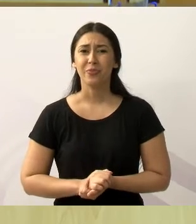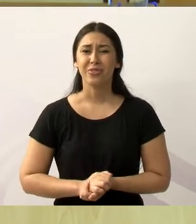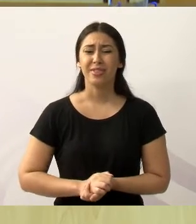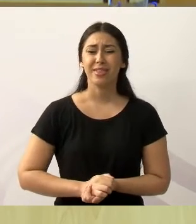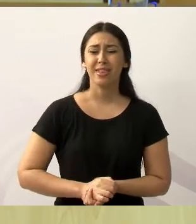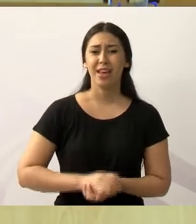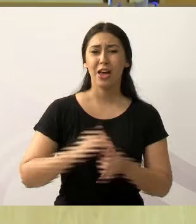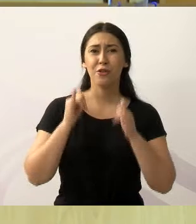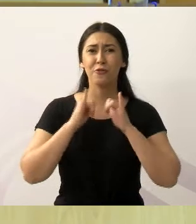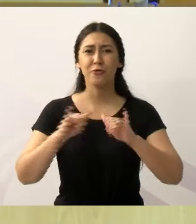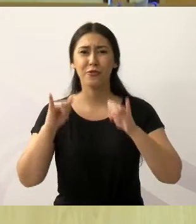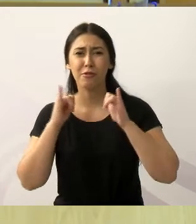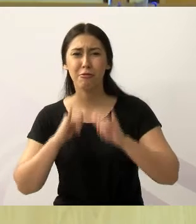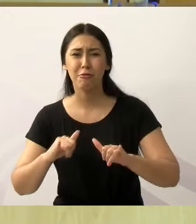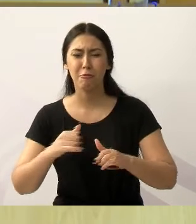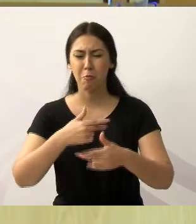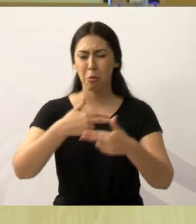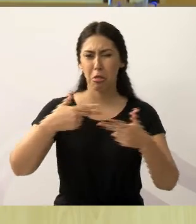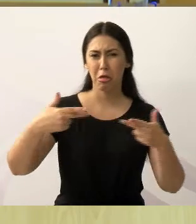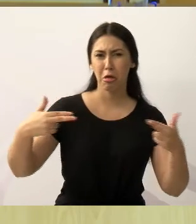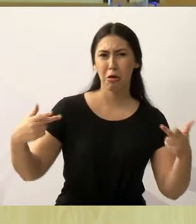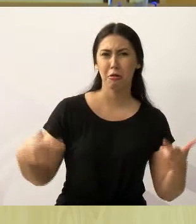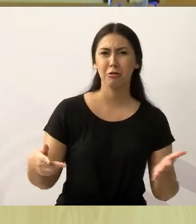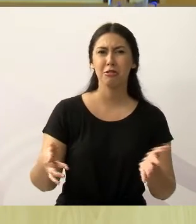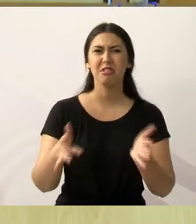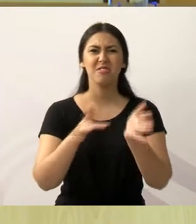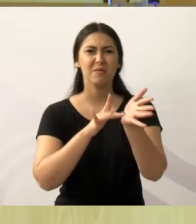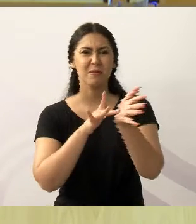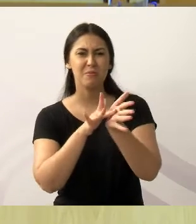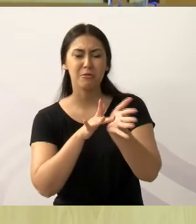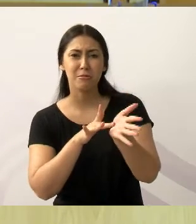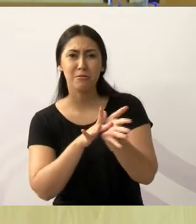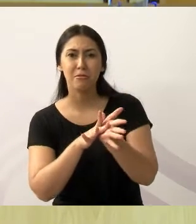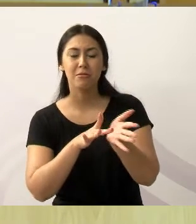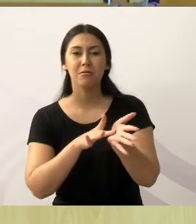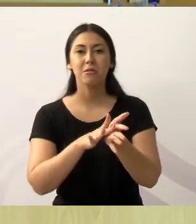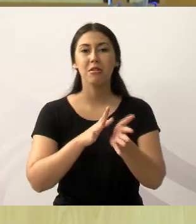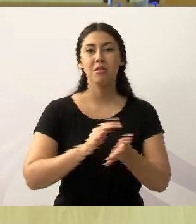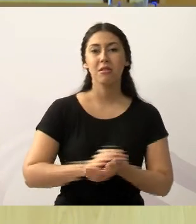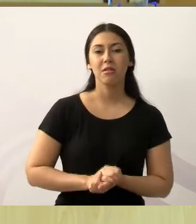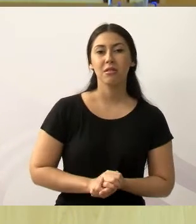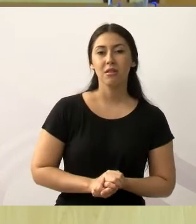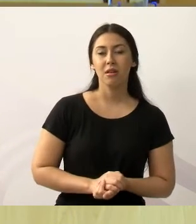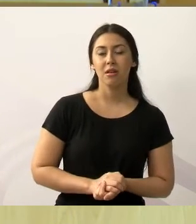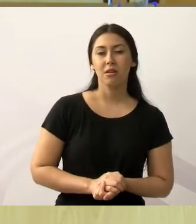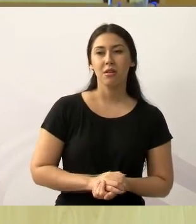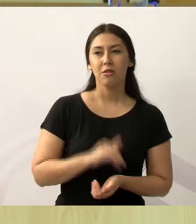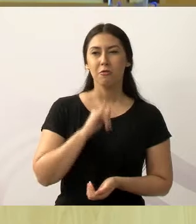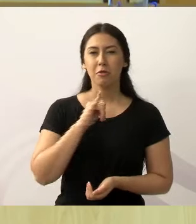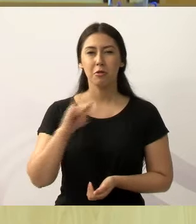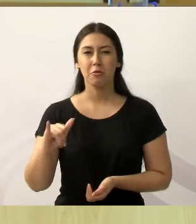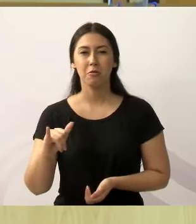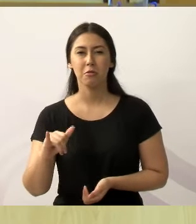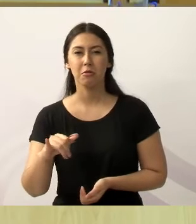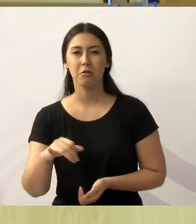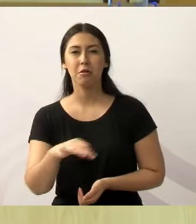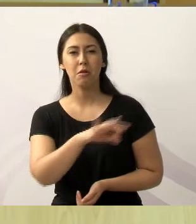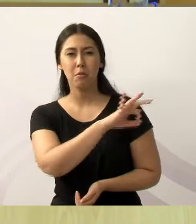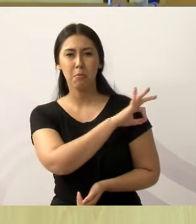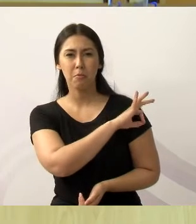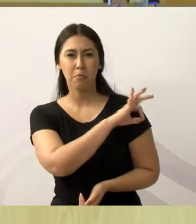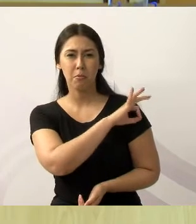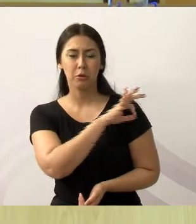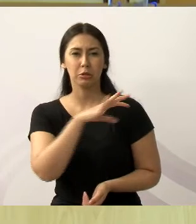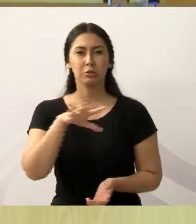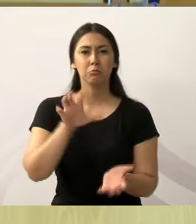enganoso tom de fato verídico atribuiu a valorosa a corporação da guarda civil municipal de jacareí